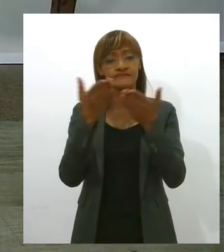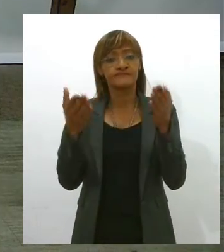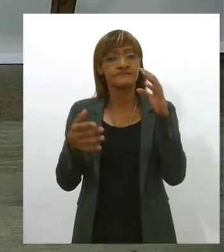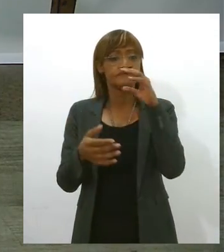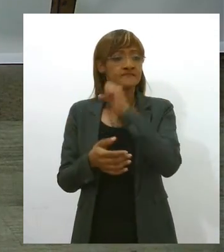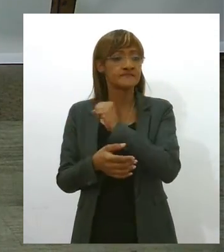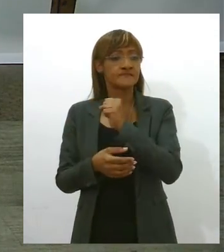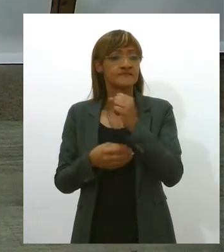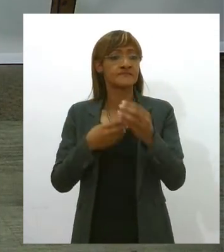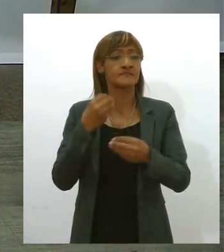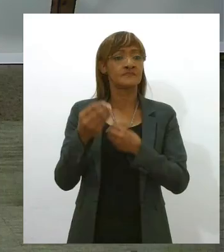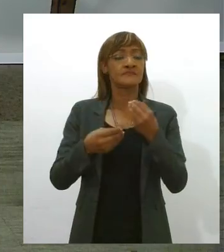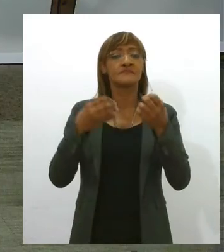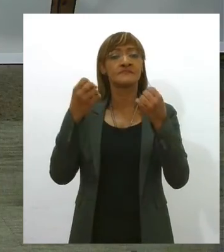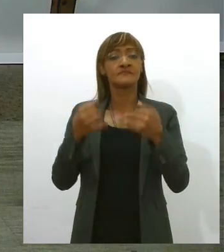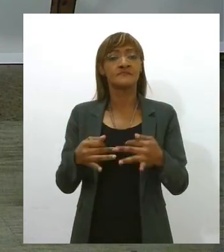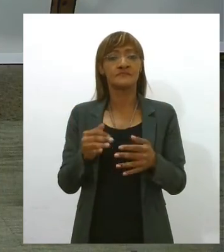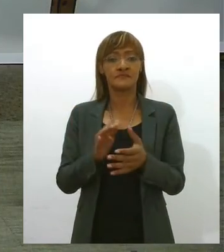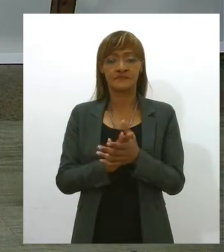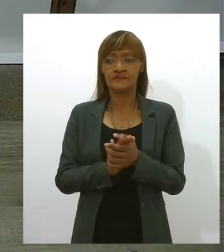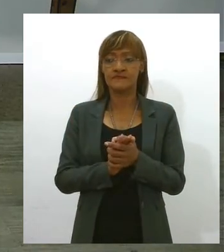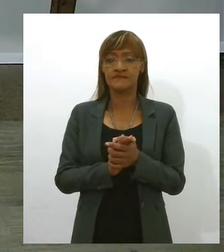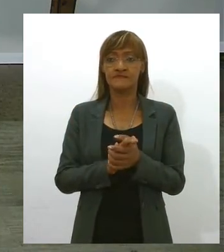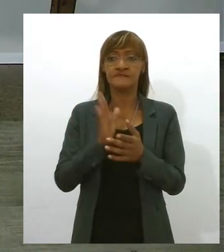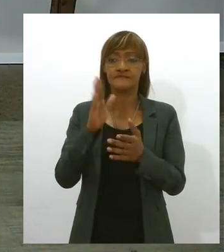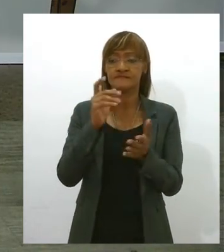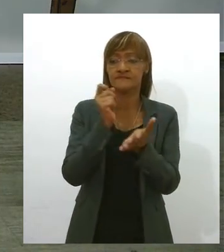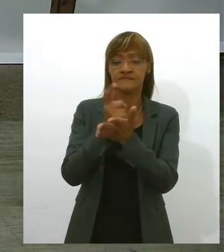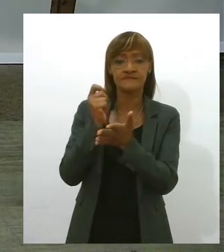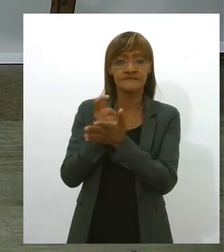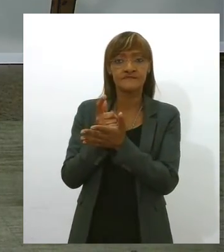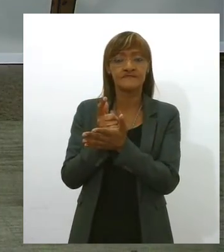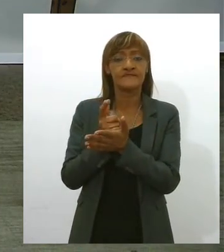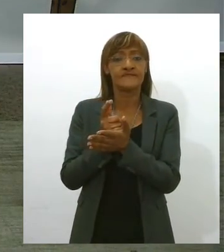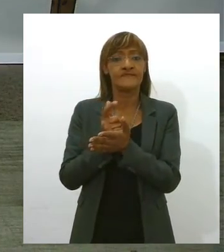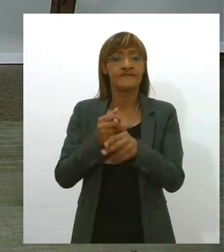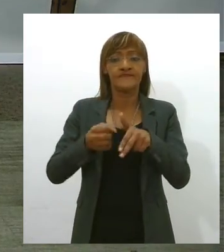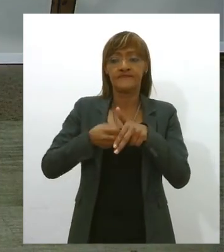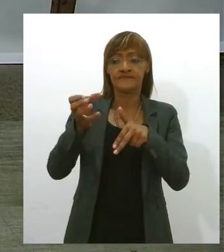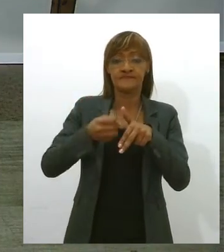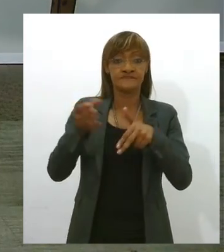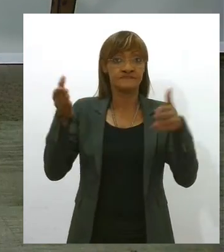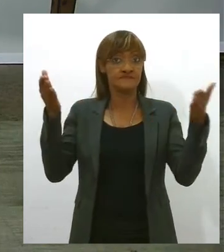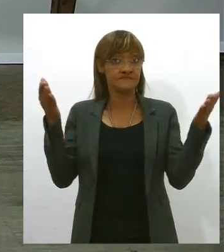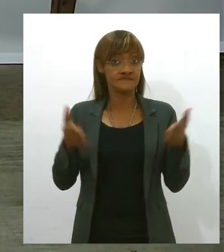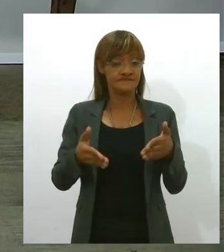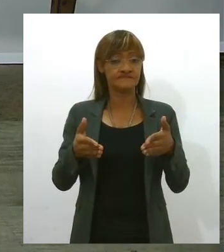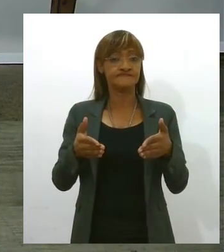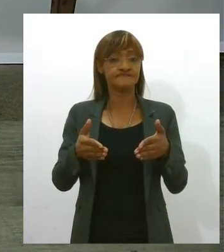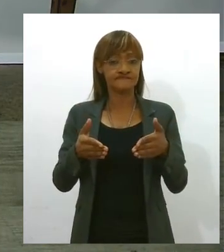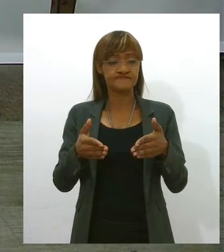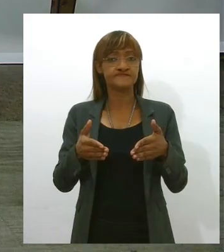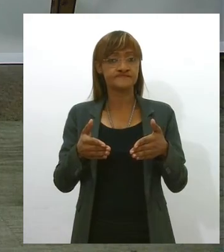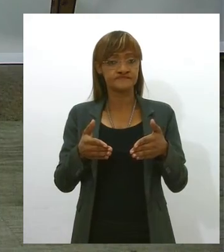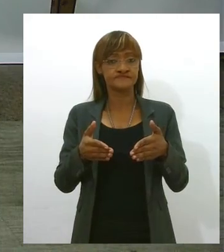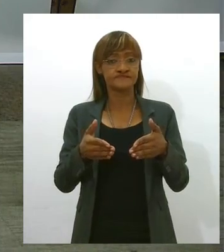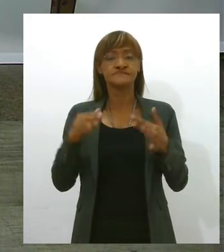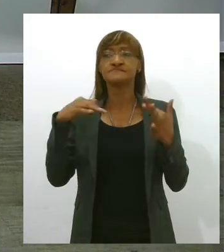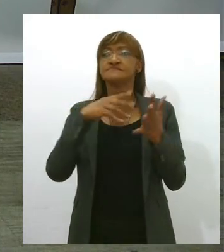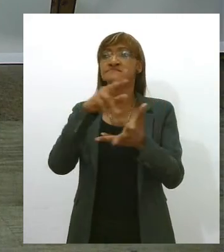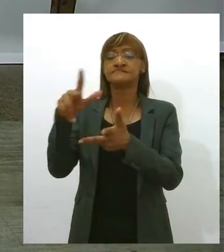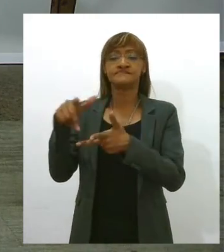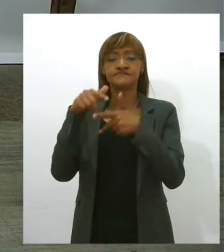Em termos de consumismo, que é um grande tema hoje, né? No mundo, para adultos,